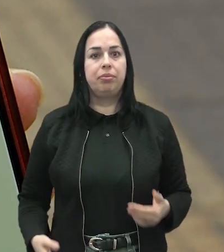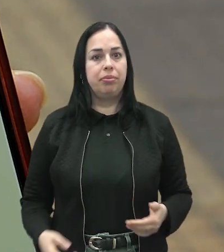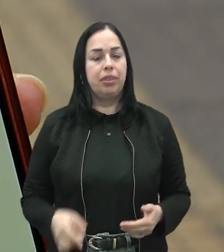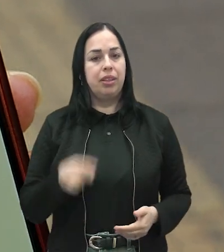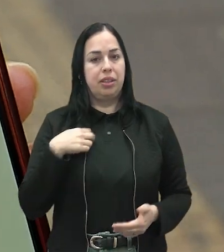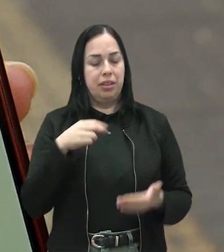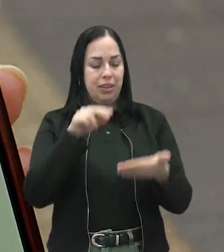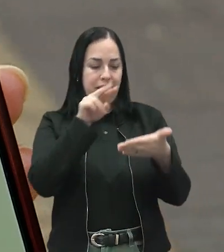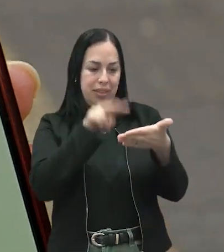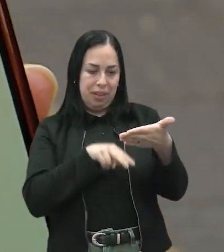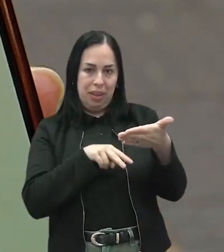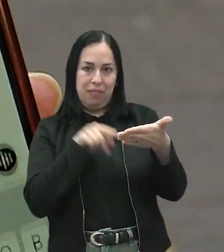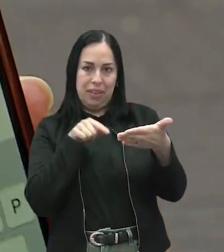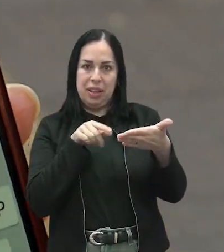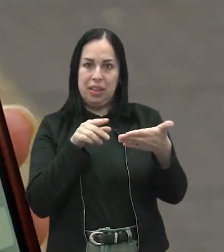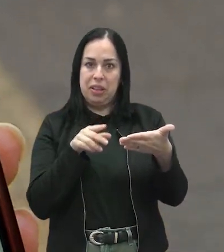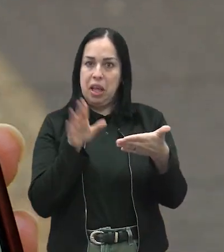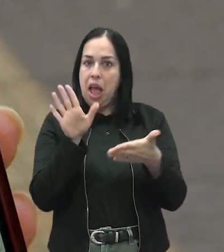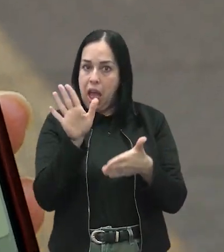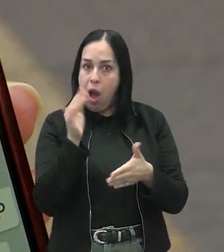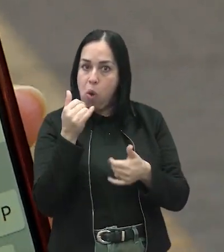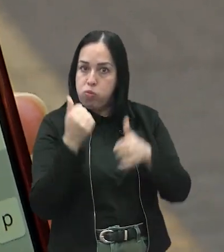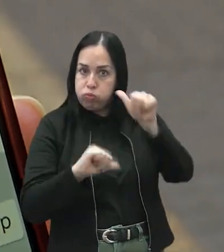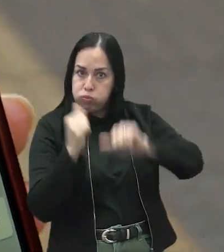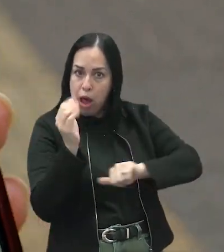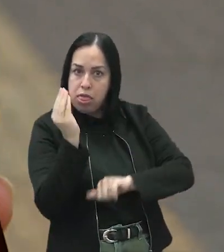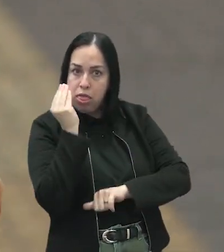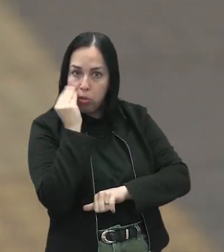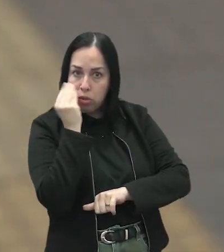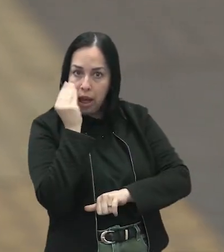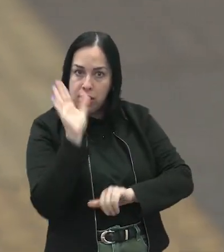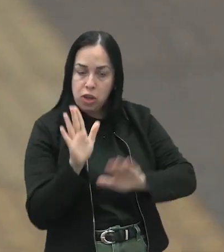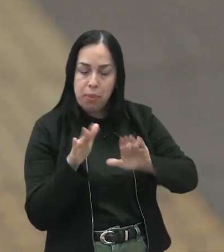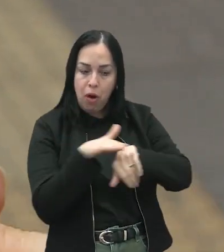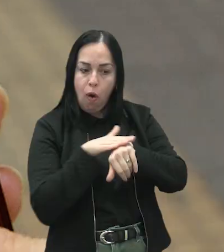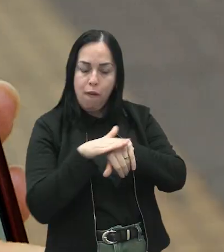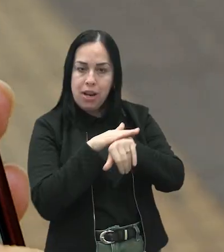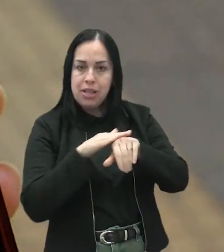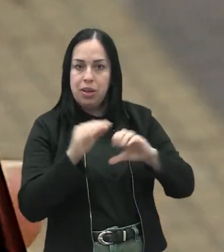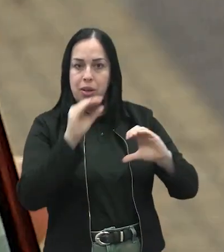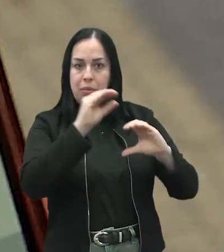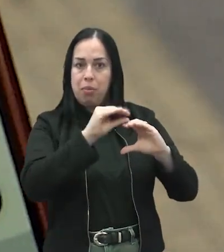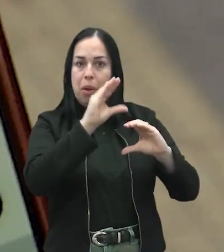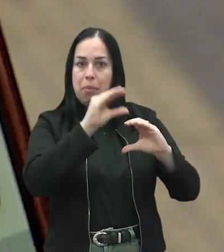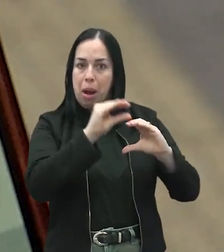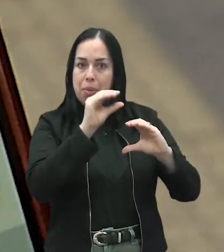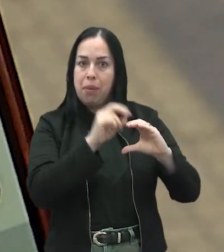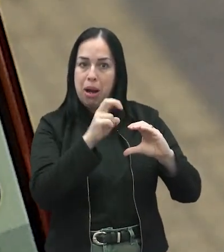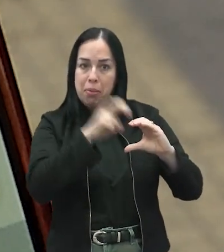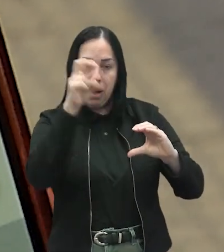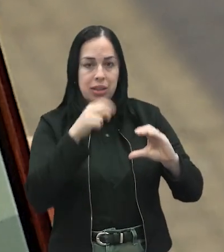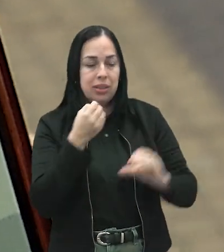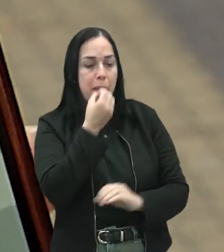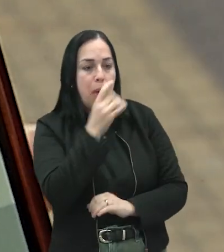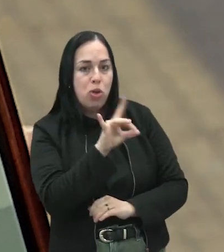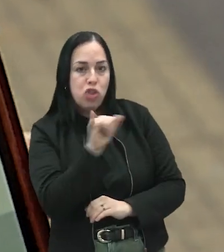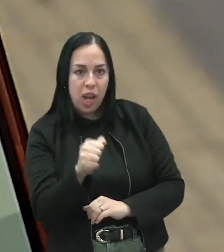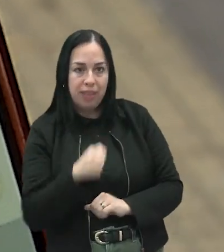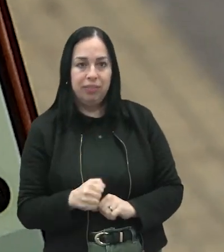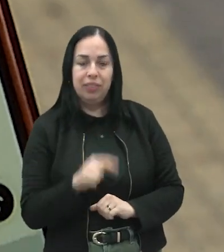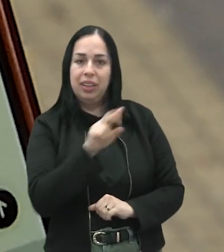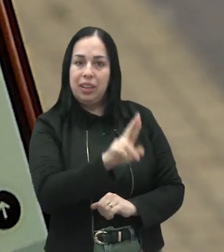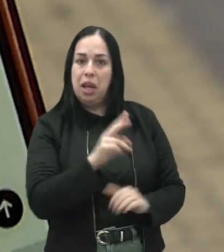você vê aqui é uma simulação de conversa em um aplicativo de inteligência artificial. Você envia um bom dia. O